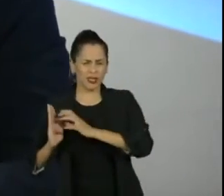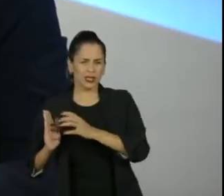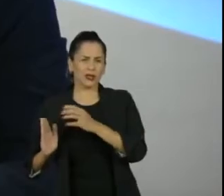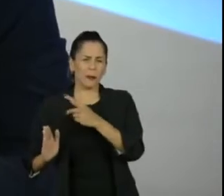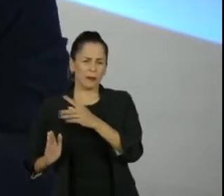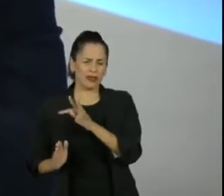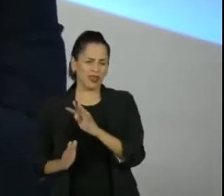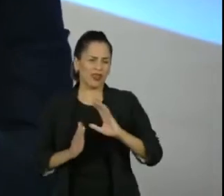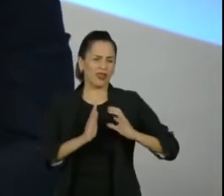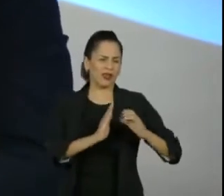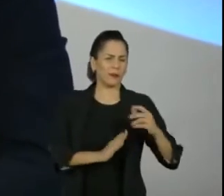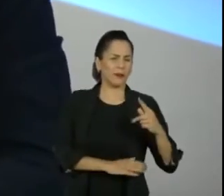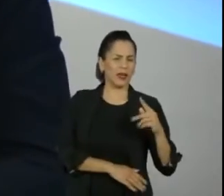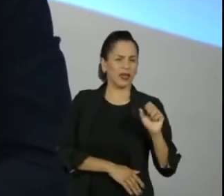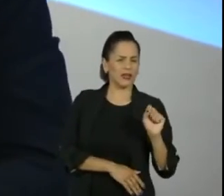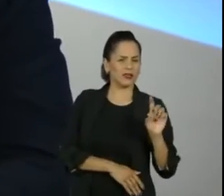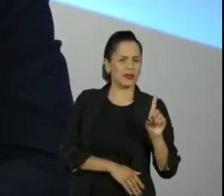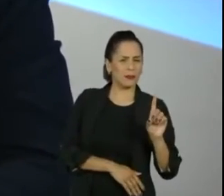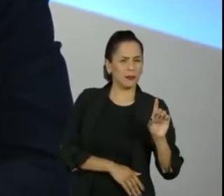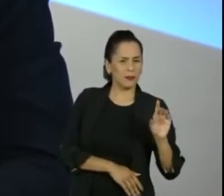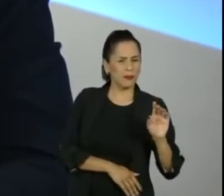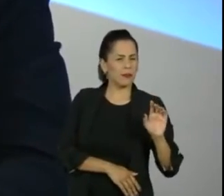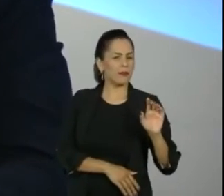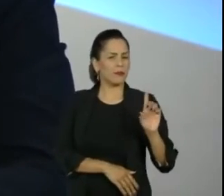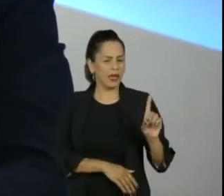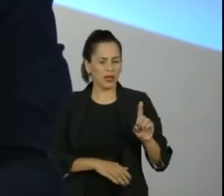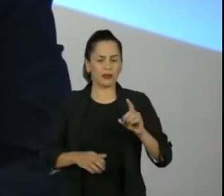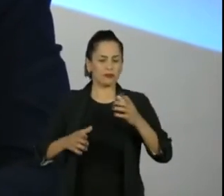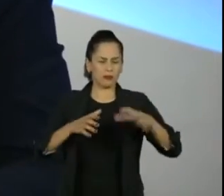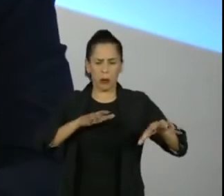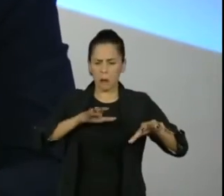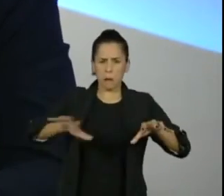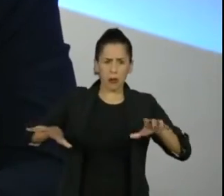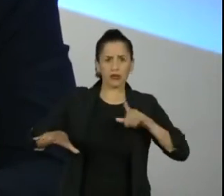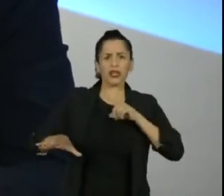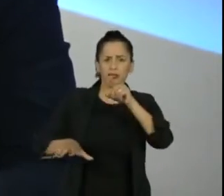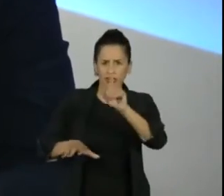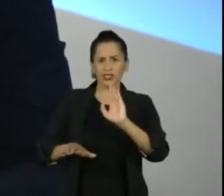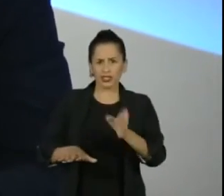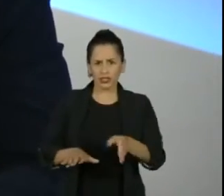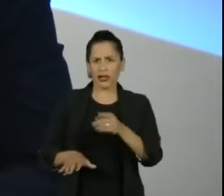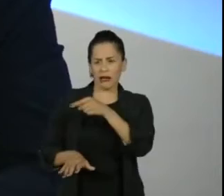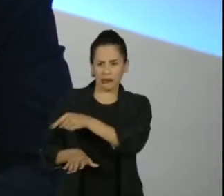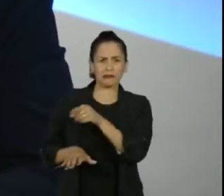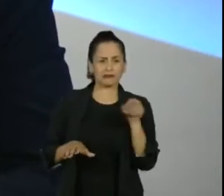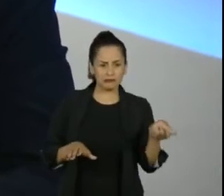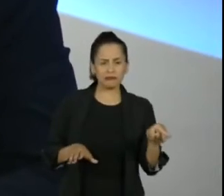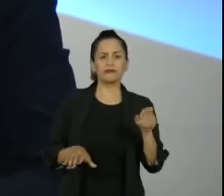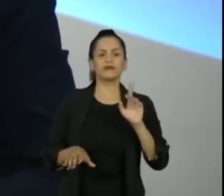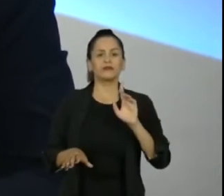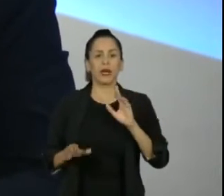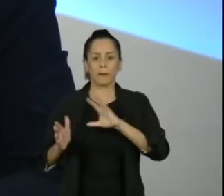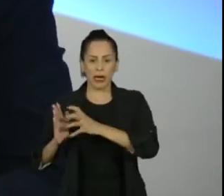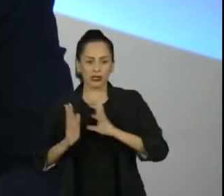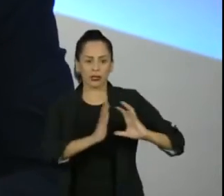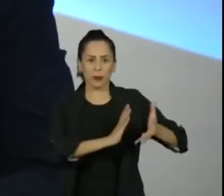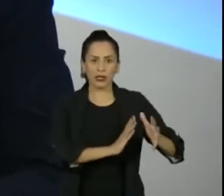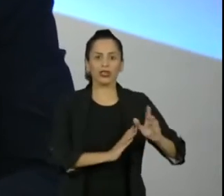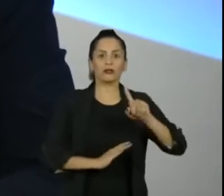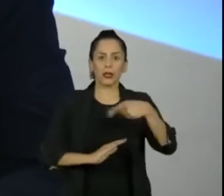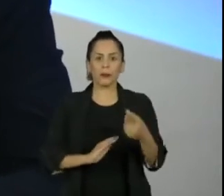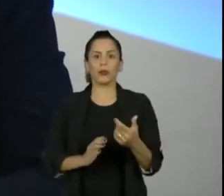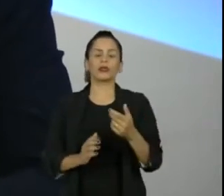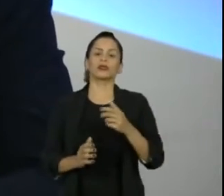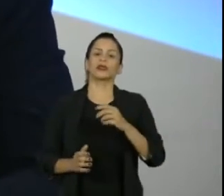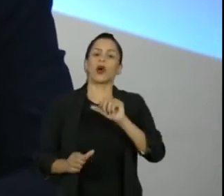passou por uma polarização, Minas Gerais passou por uma polarização entre PT e PSDB. E eu pergunto para o senhor se os dois partidos morreram no